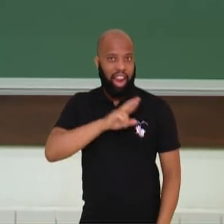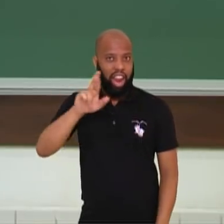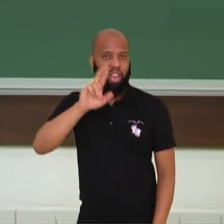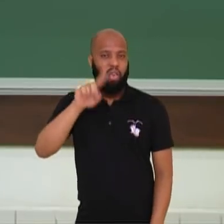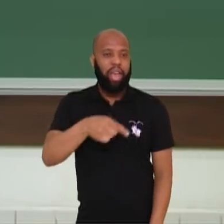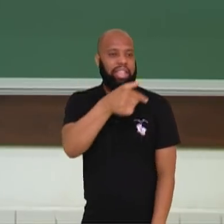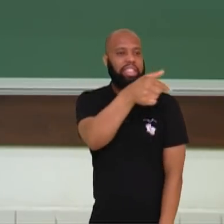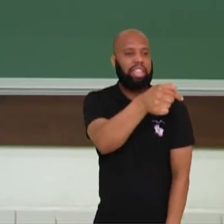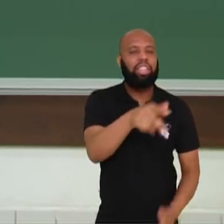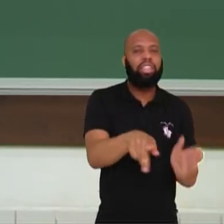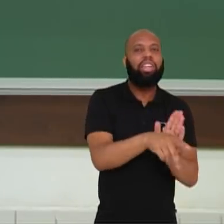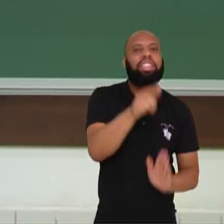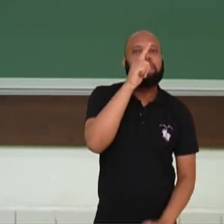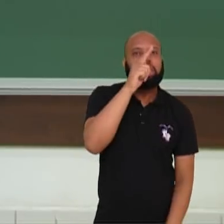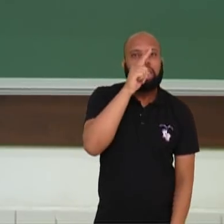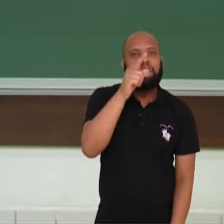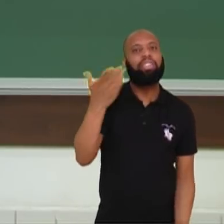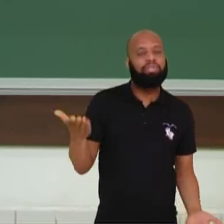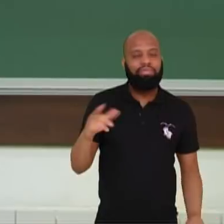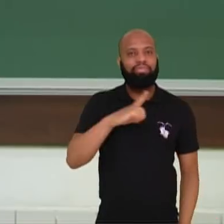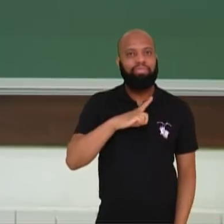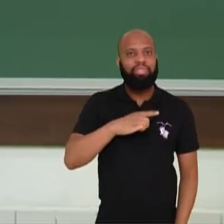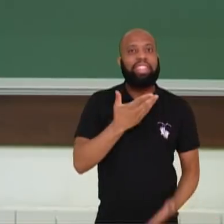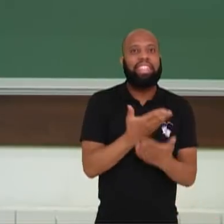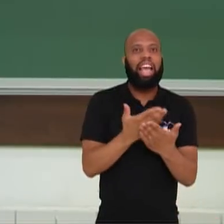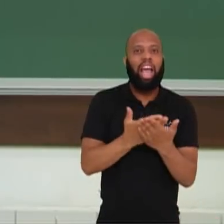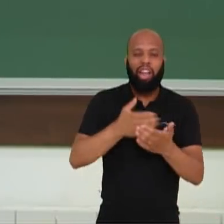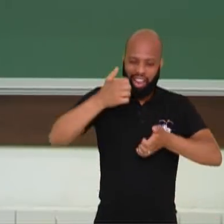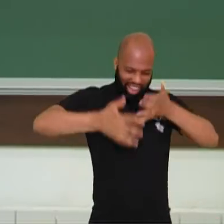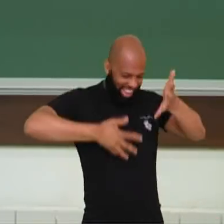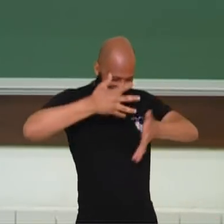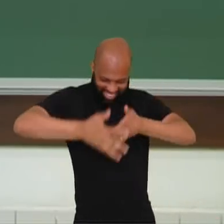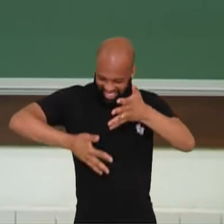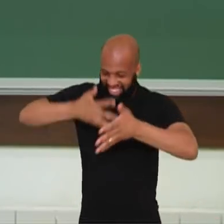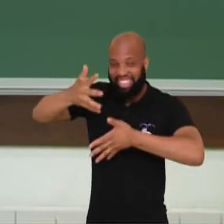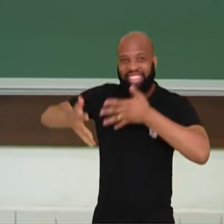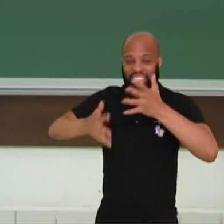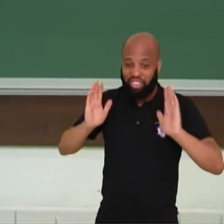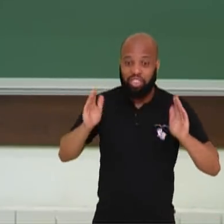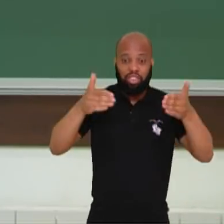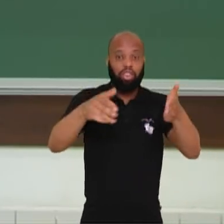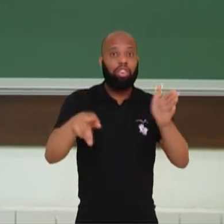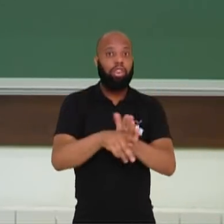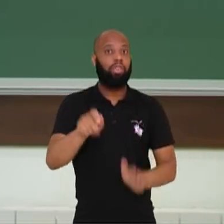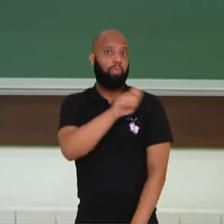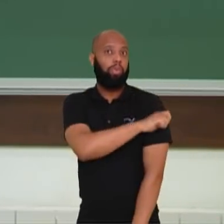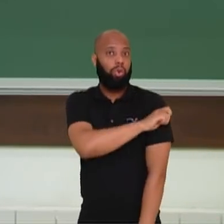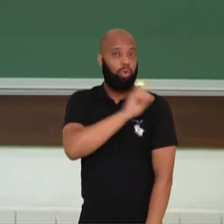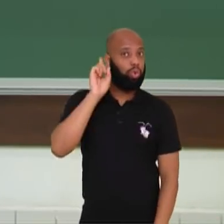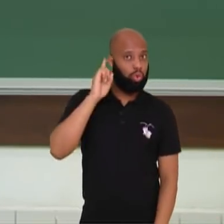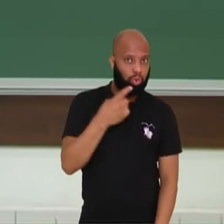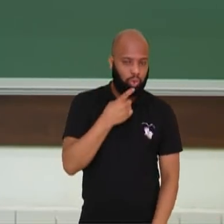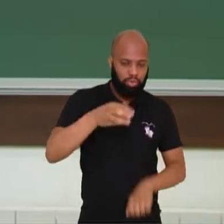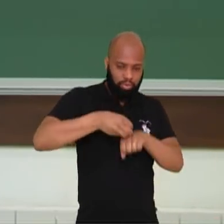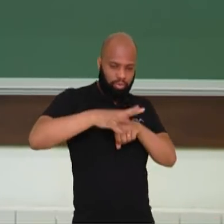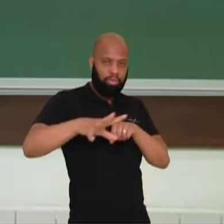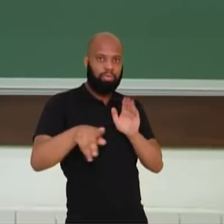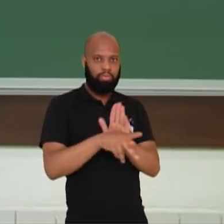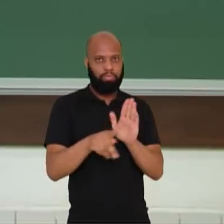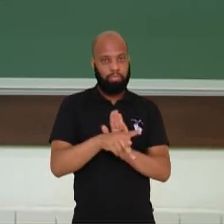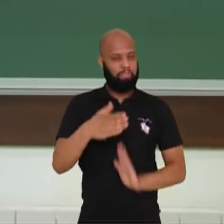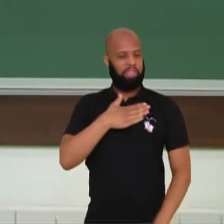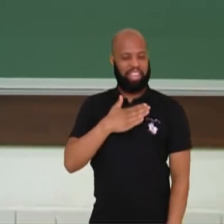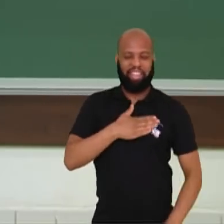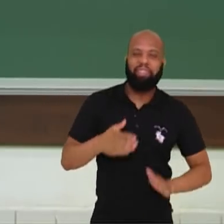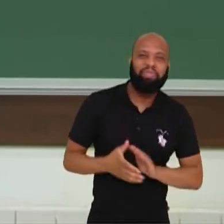7 da Grécia Antiga. Uma aula toda em Libras, feita especialmente para você, como sugestão aí do professor Cleverton.